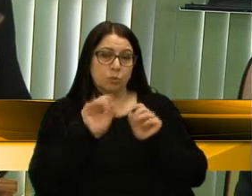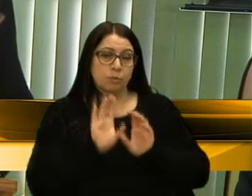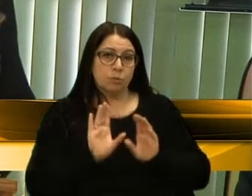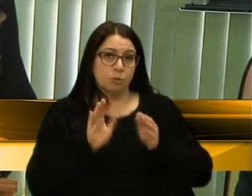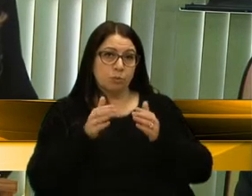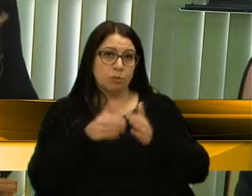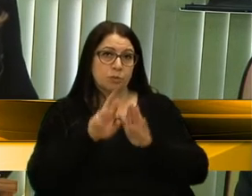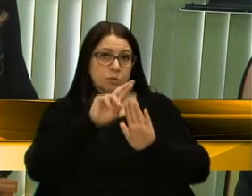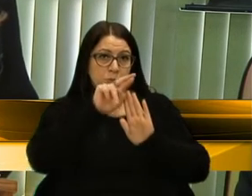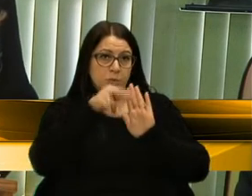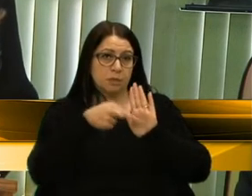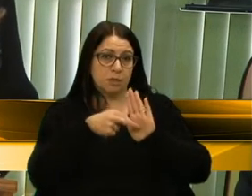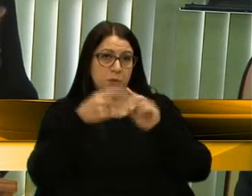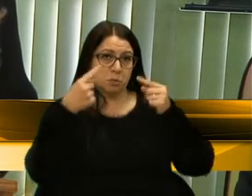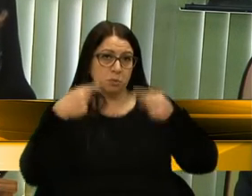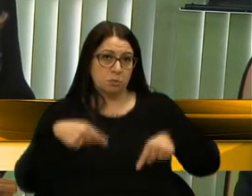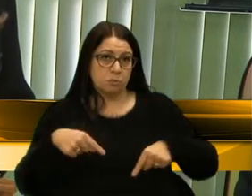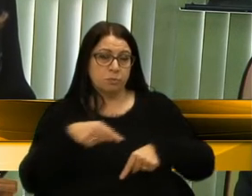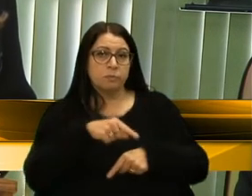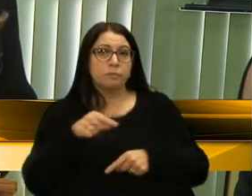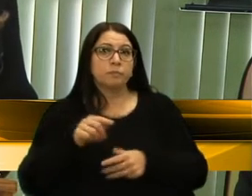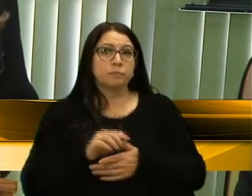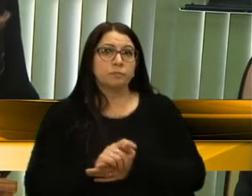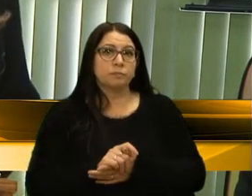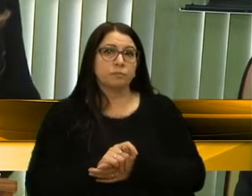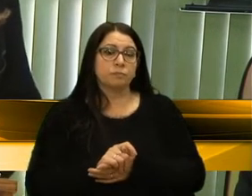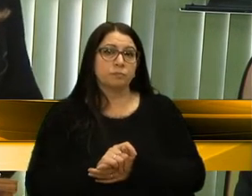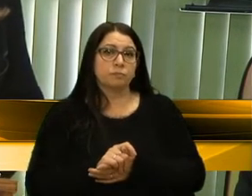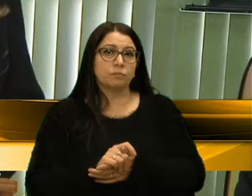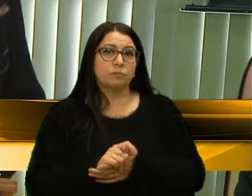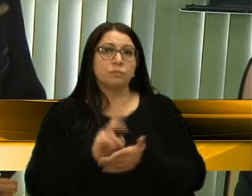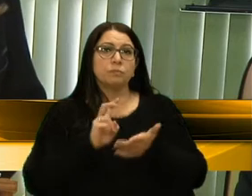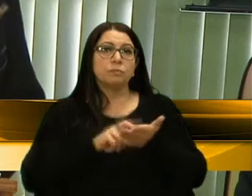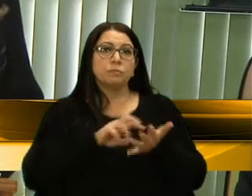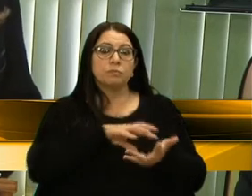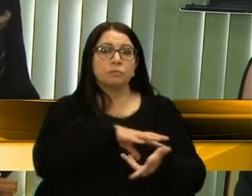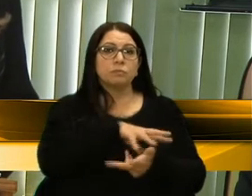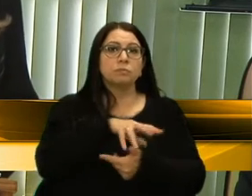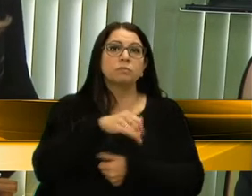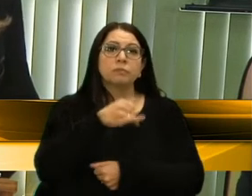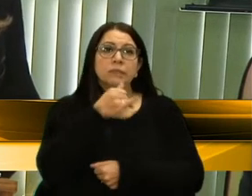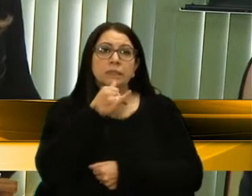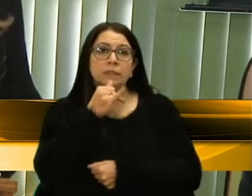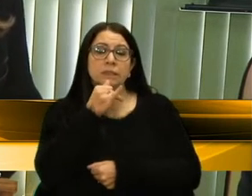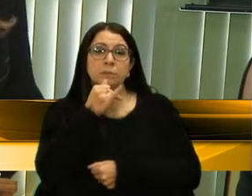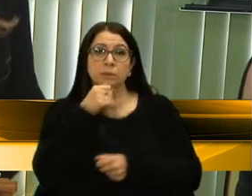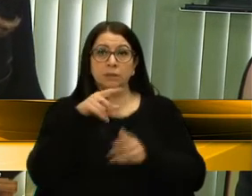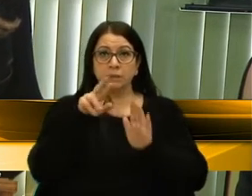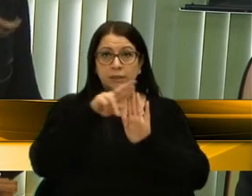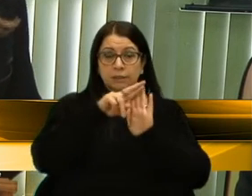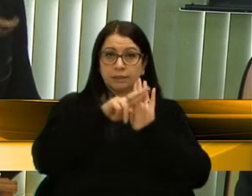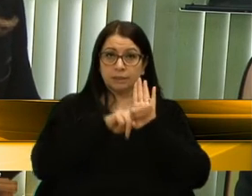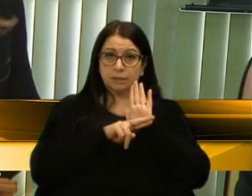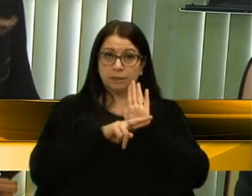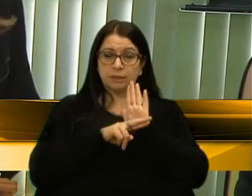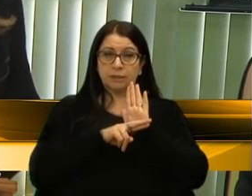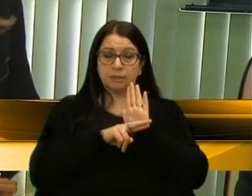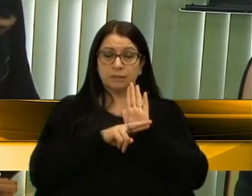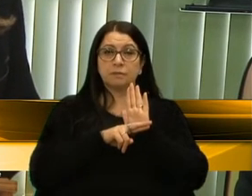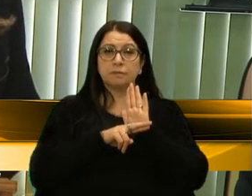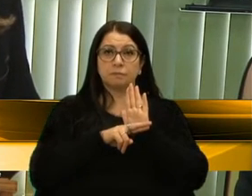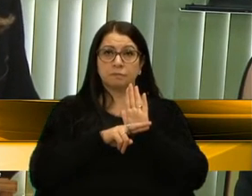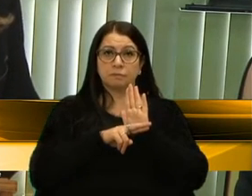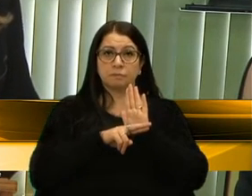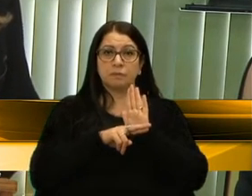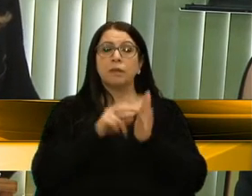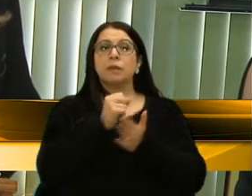de resolução de disputas, que o Banco Mundial, por exemplo, ele tem como regra que